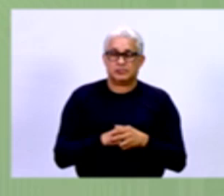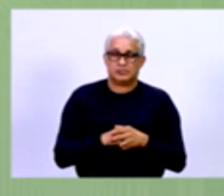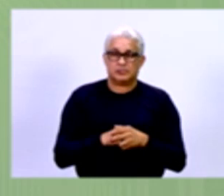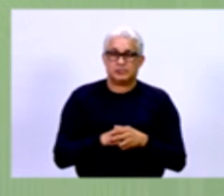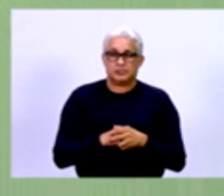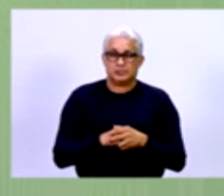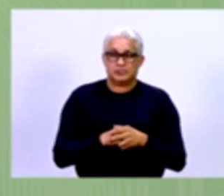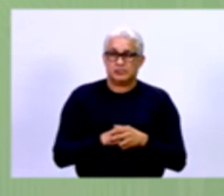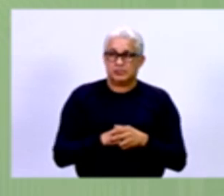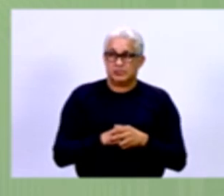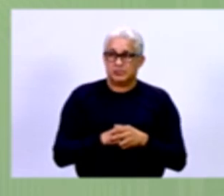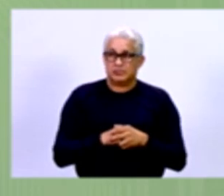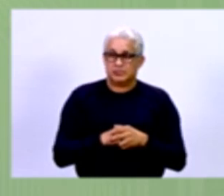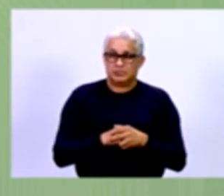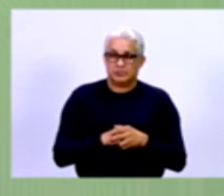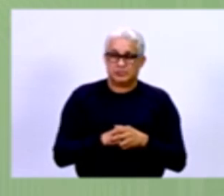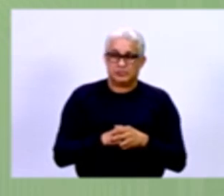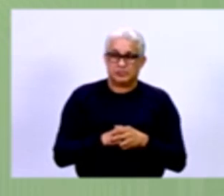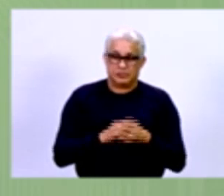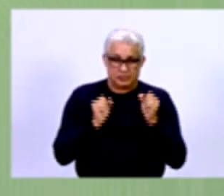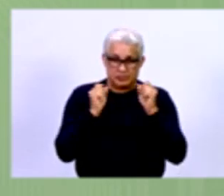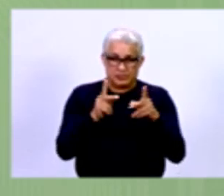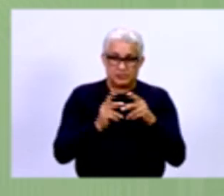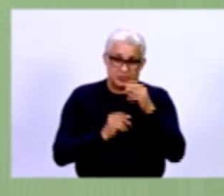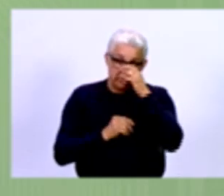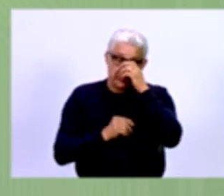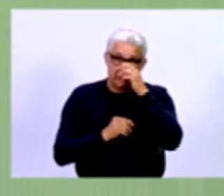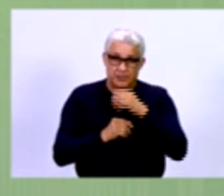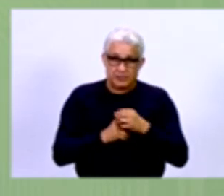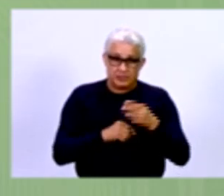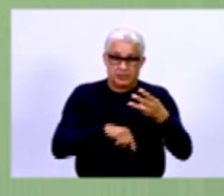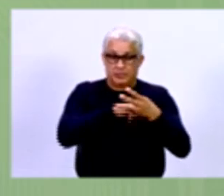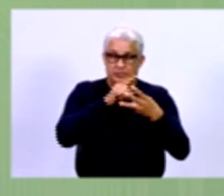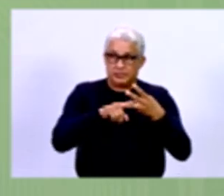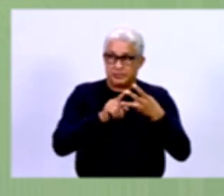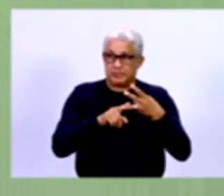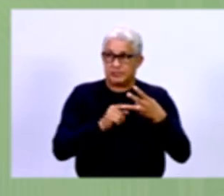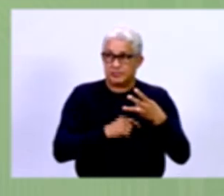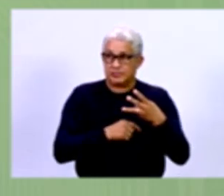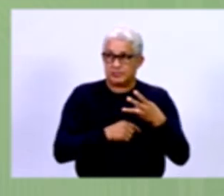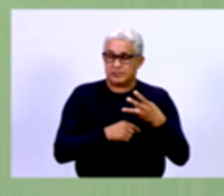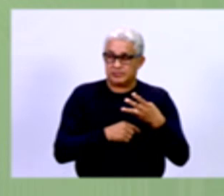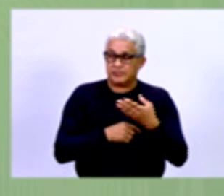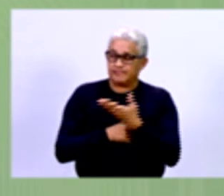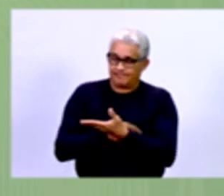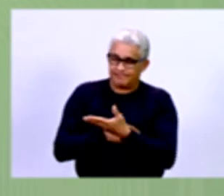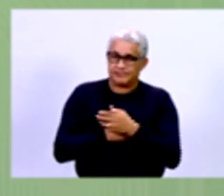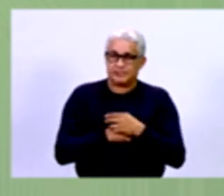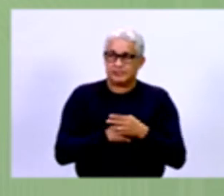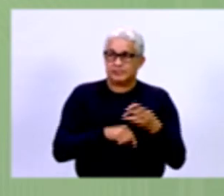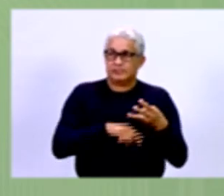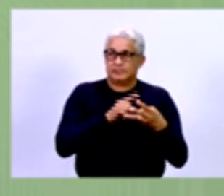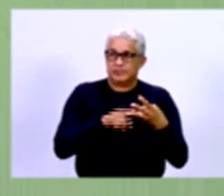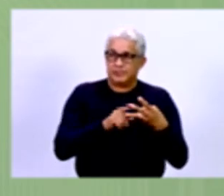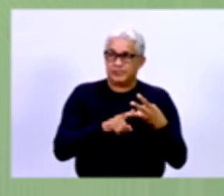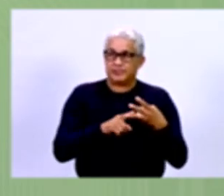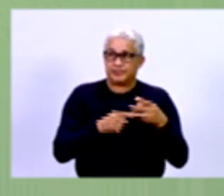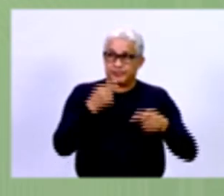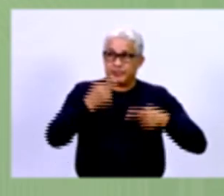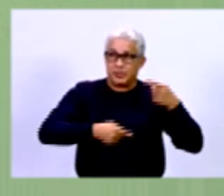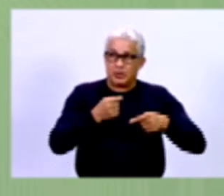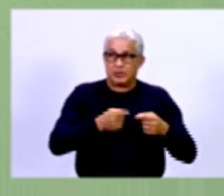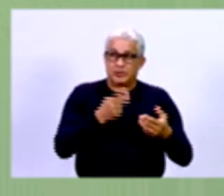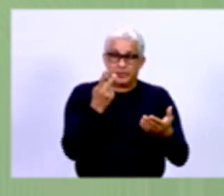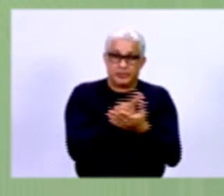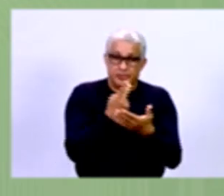Superávit, entrada, déficit, saída, ok? O terceiro ponto, por favor, professora. O terceiro ponto, a gente vai discutir os